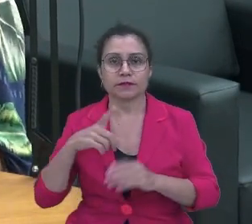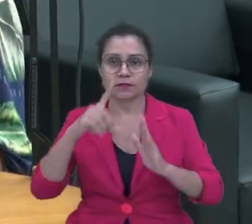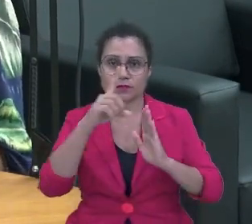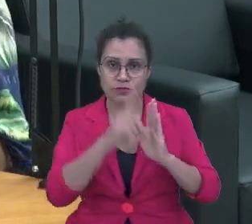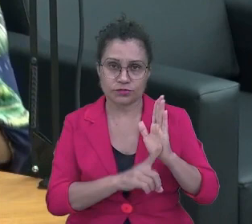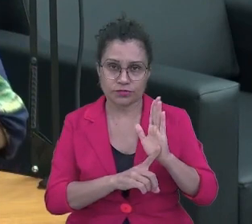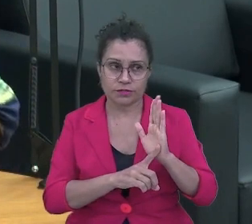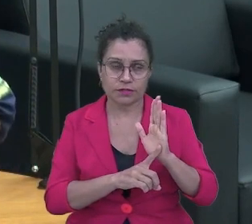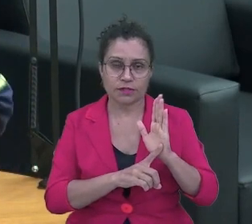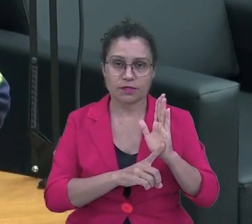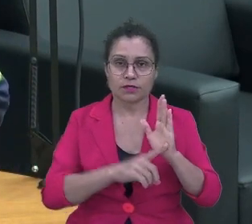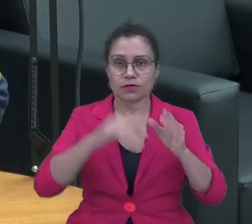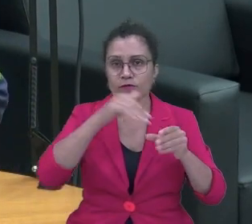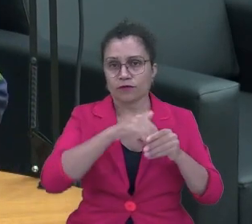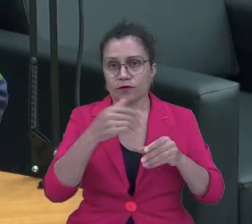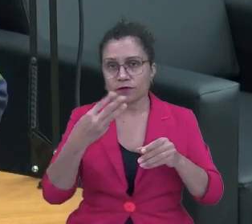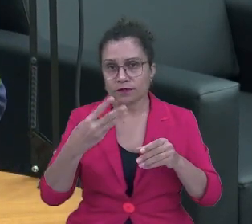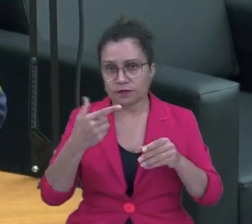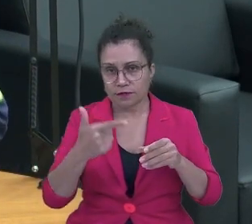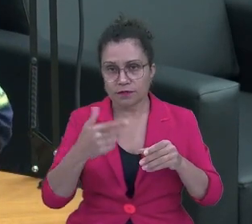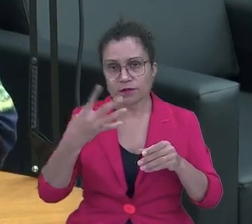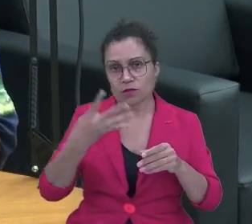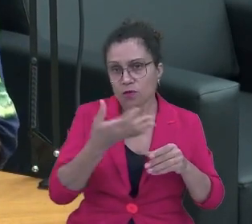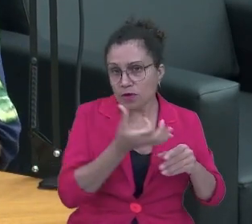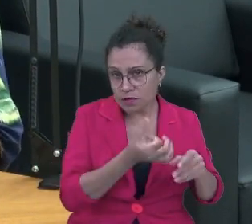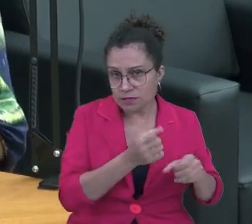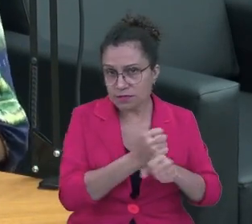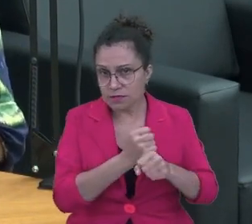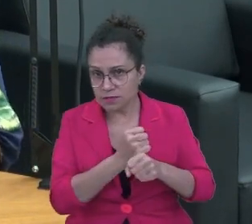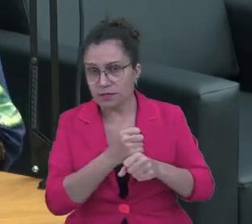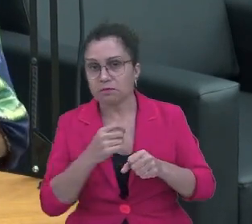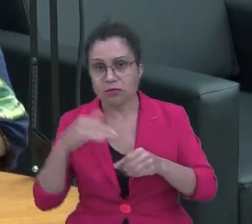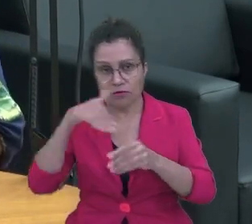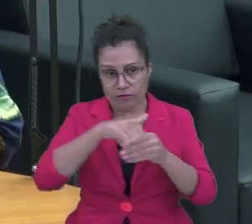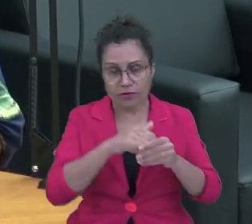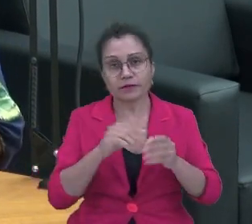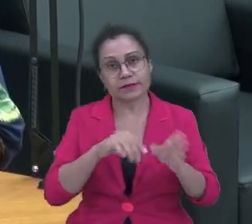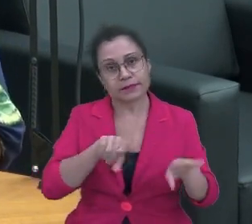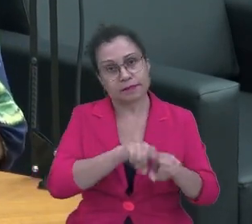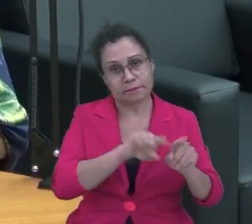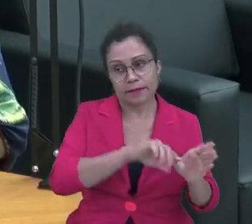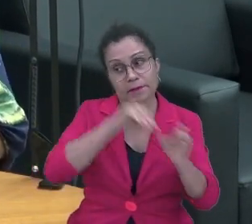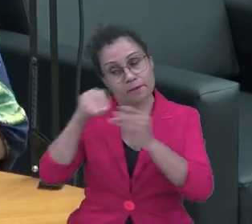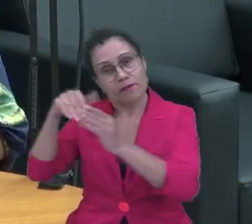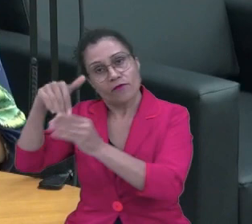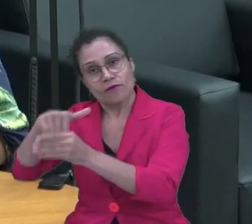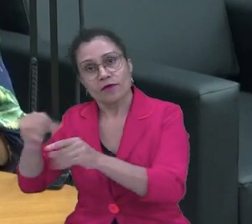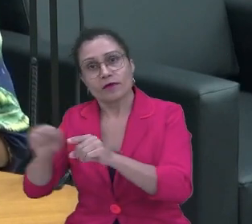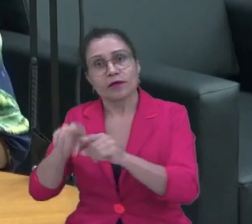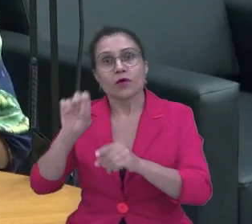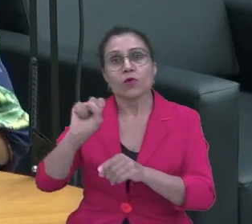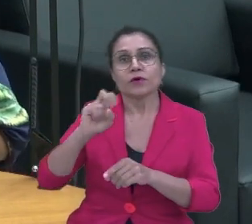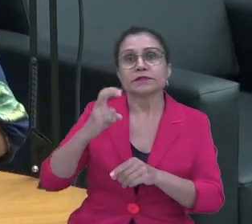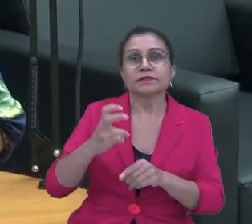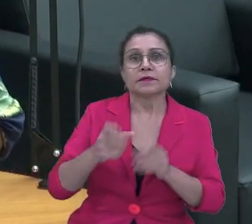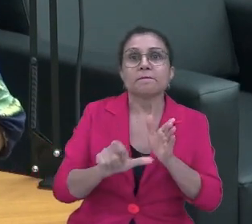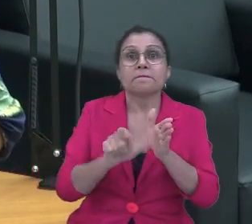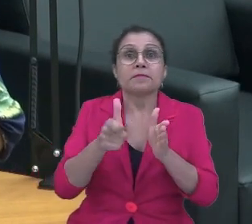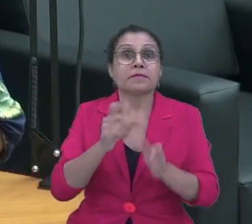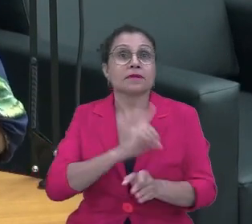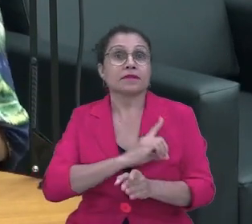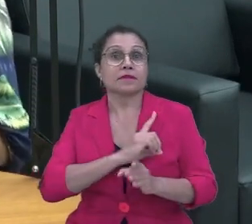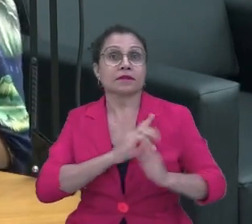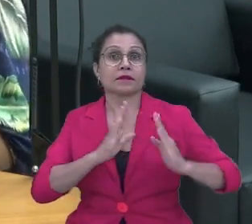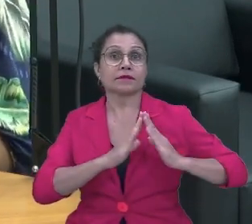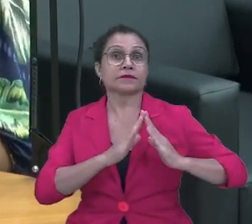voto em 32, e depois em 46 a mulher já pode votar e ser votada também. Em 85, a primeira delegacia da